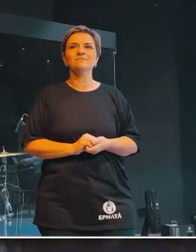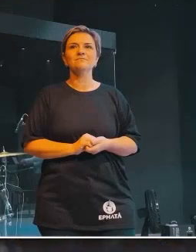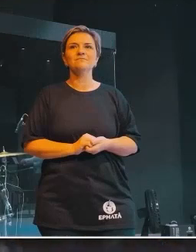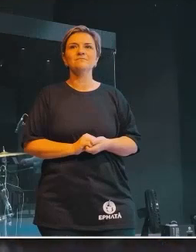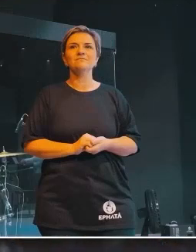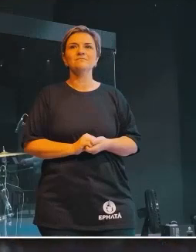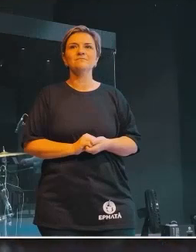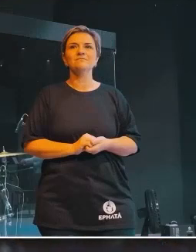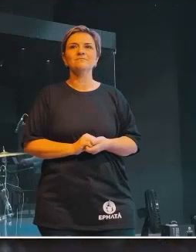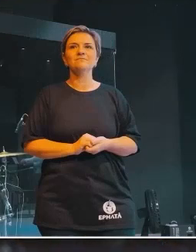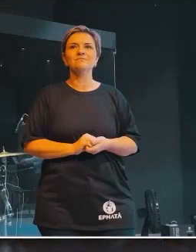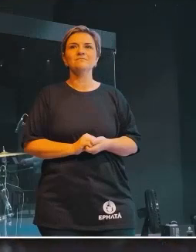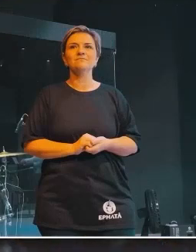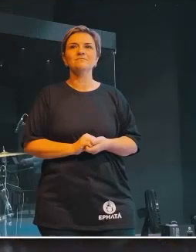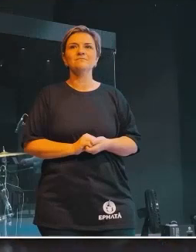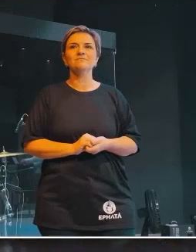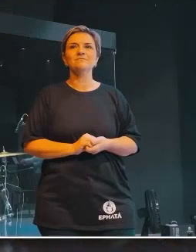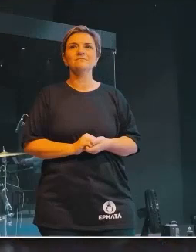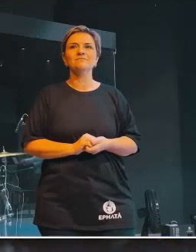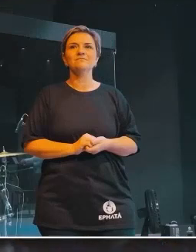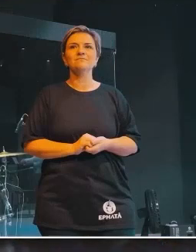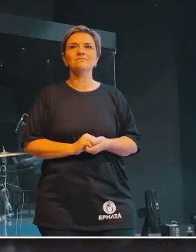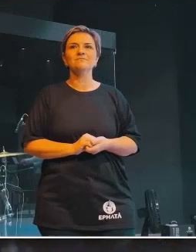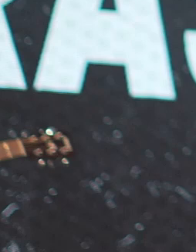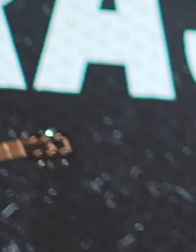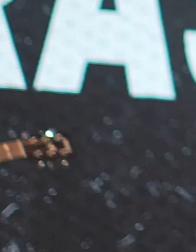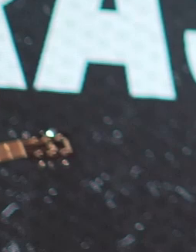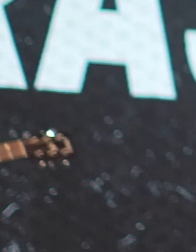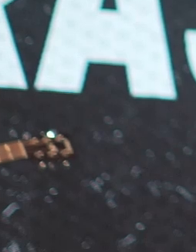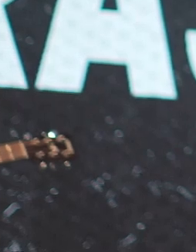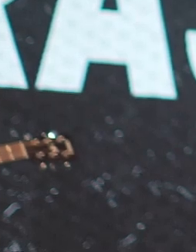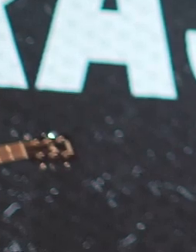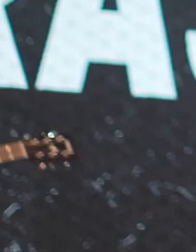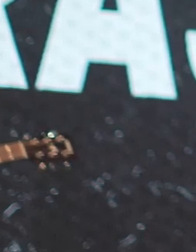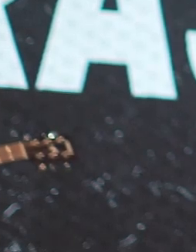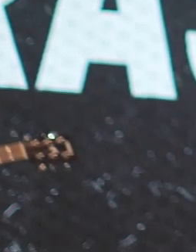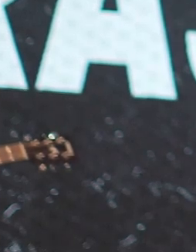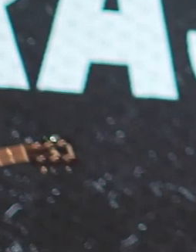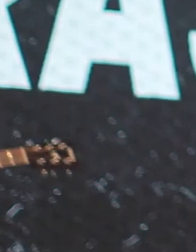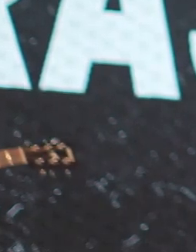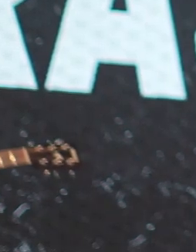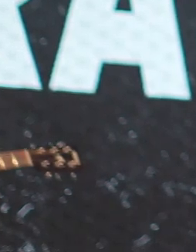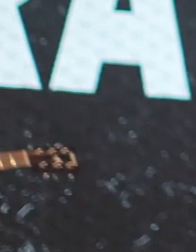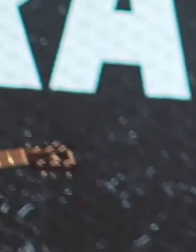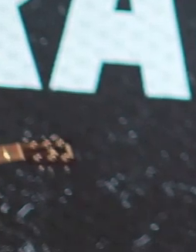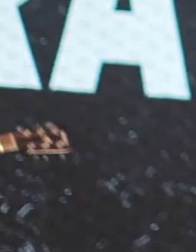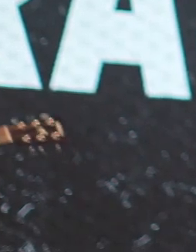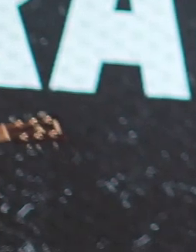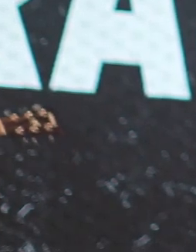uma unção. Fala comigo: unção. Não, desse jeito não é unção.